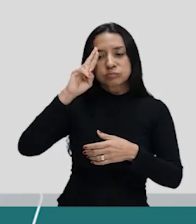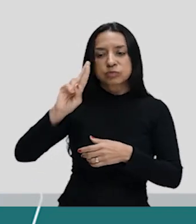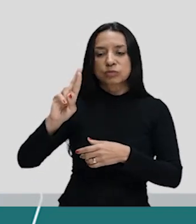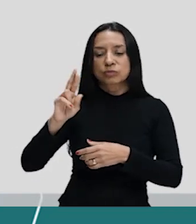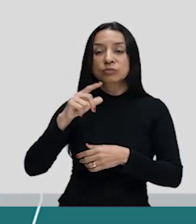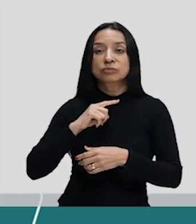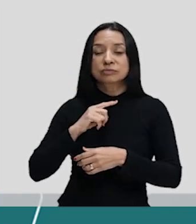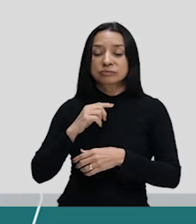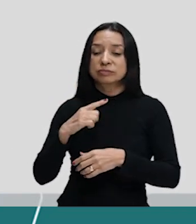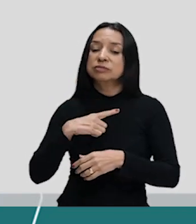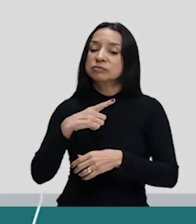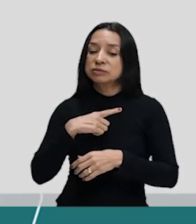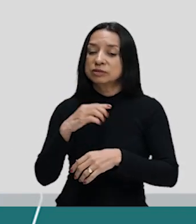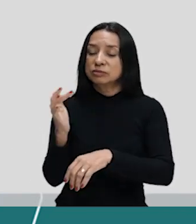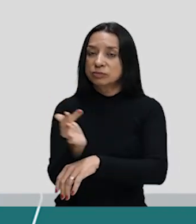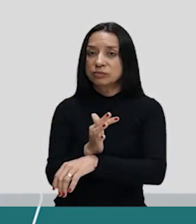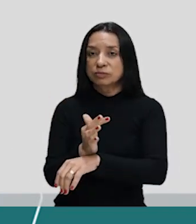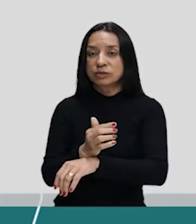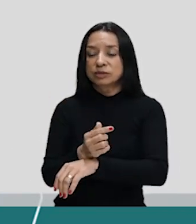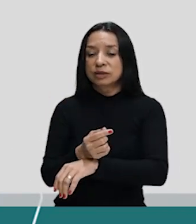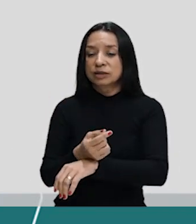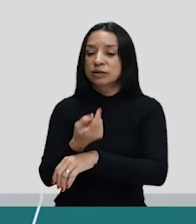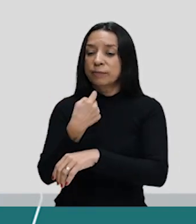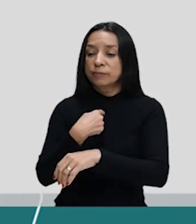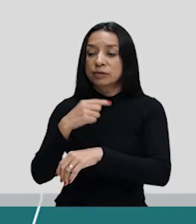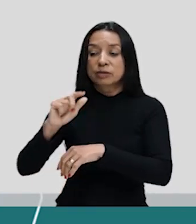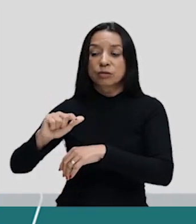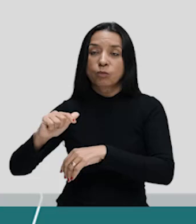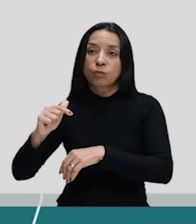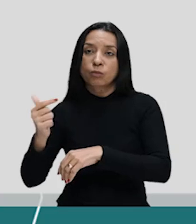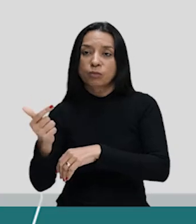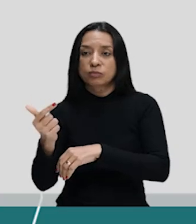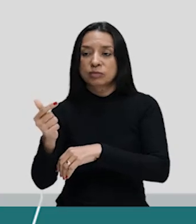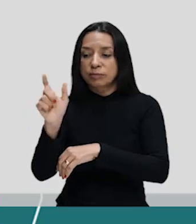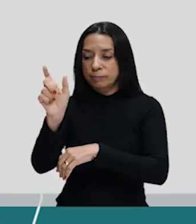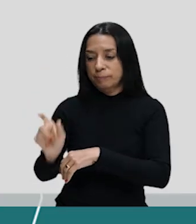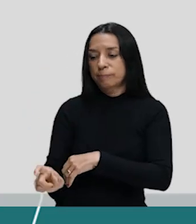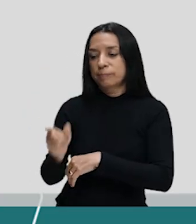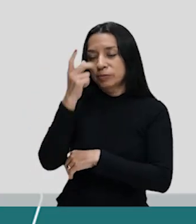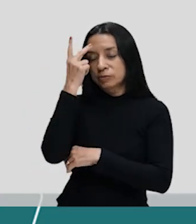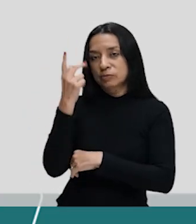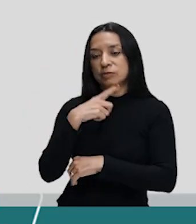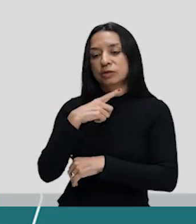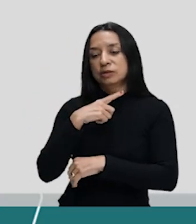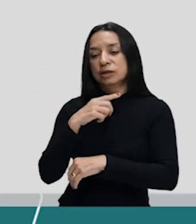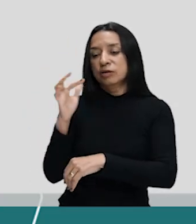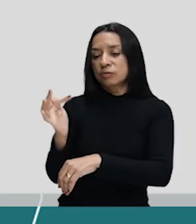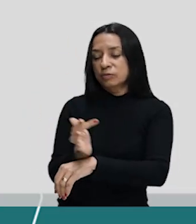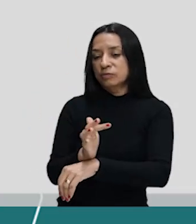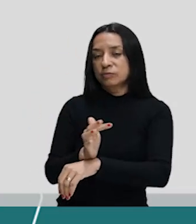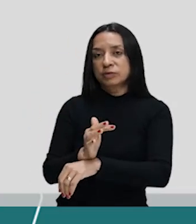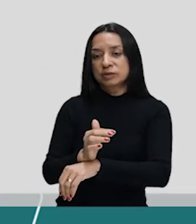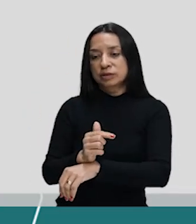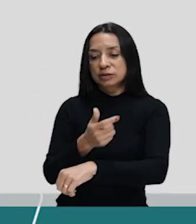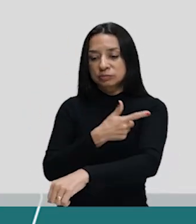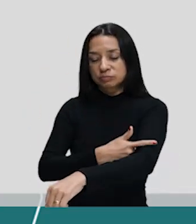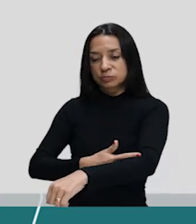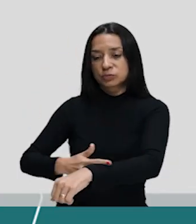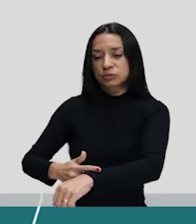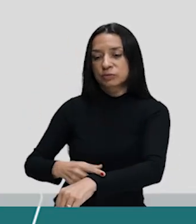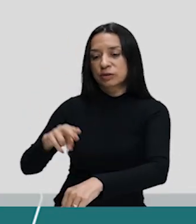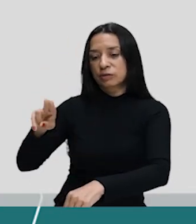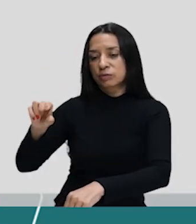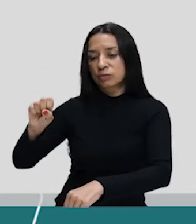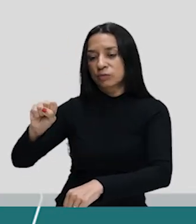por exemplo, de mim, né, para com alguém. Então, há uma formalidade. Eu vou tratar por